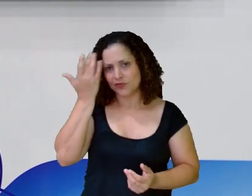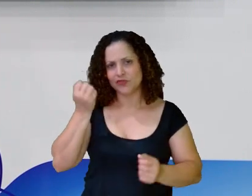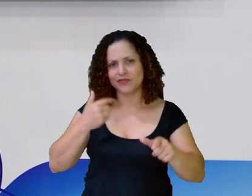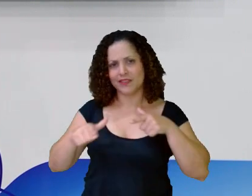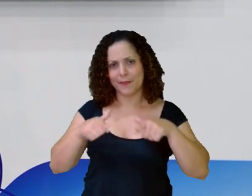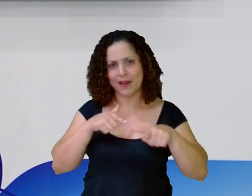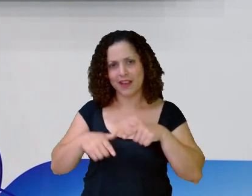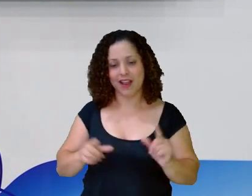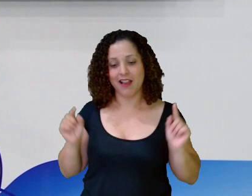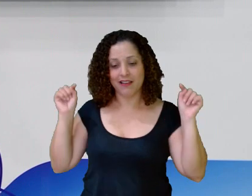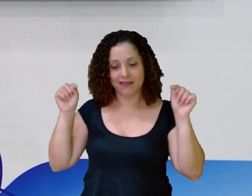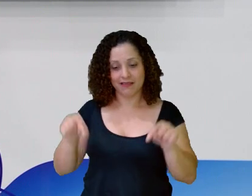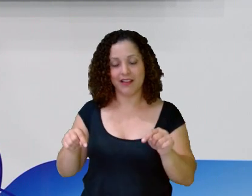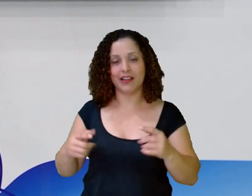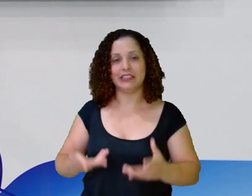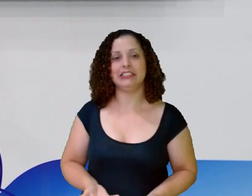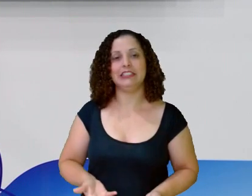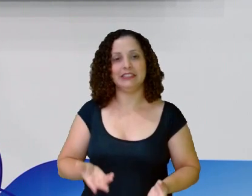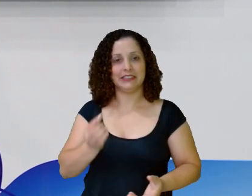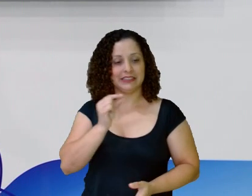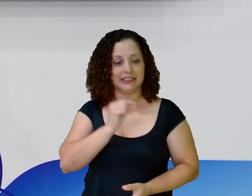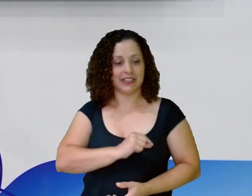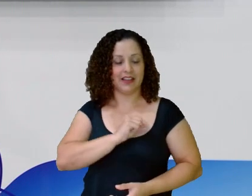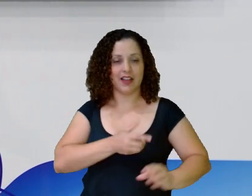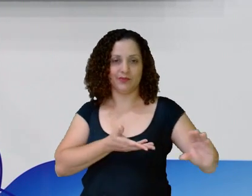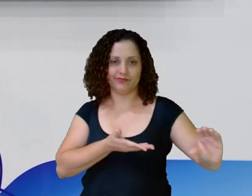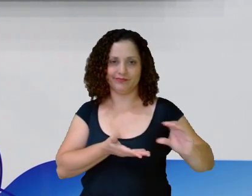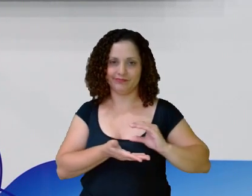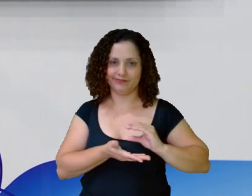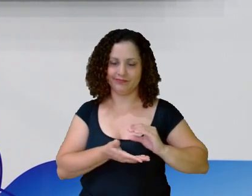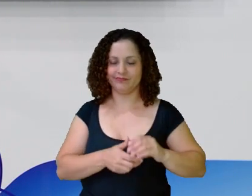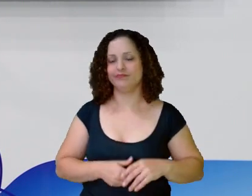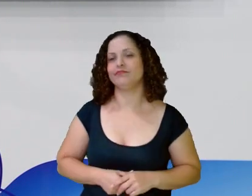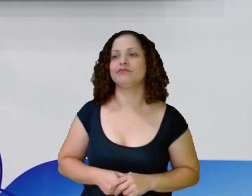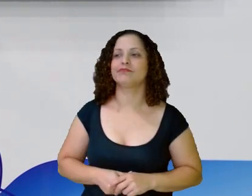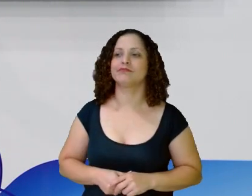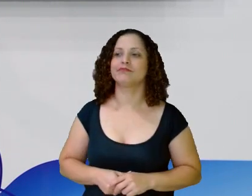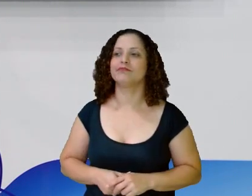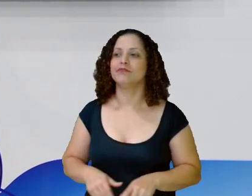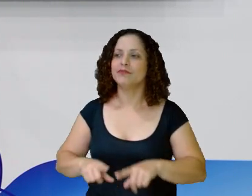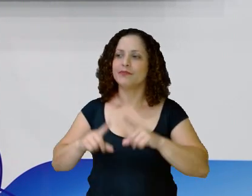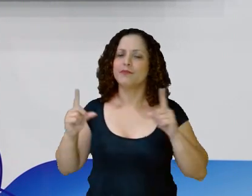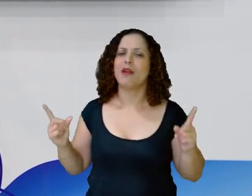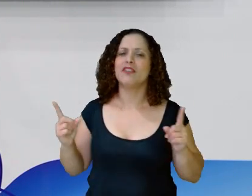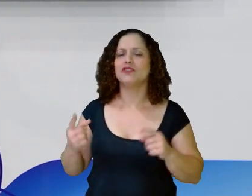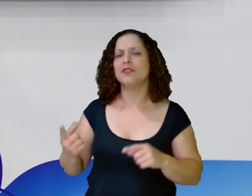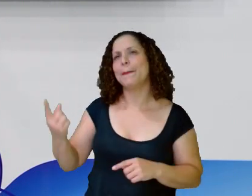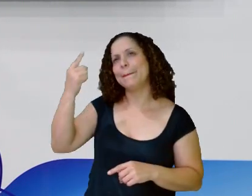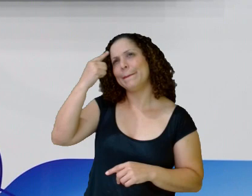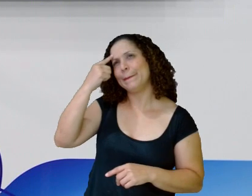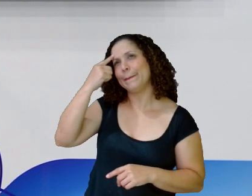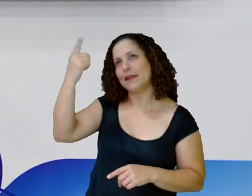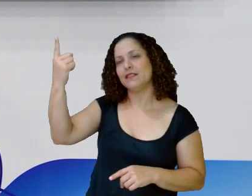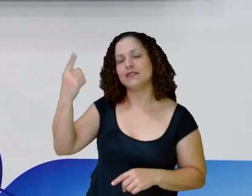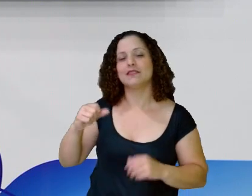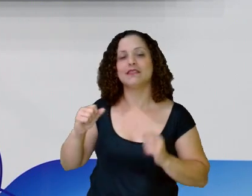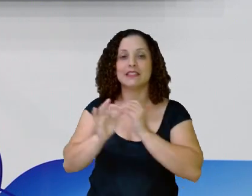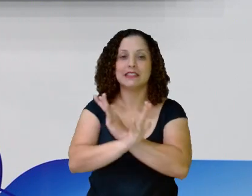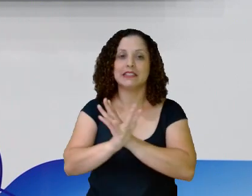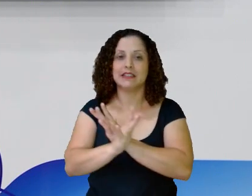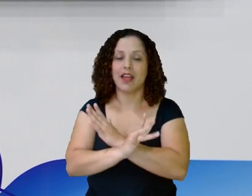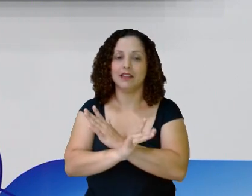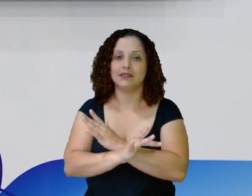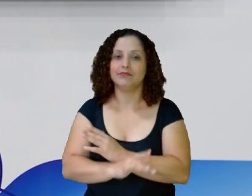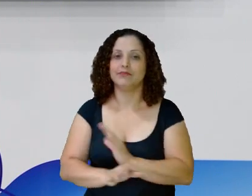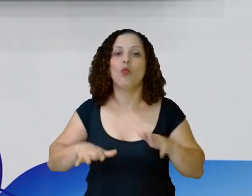e aí garantir a sua sobrevivência. Agora, quando a gente pensa na cidade, né, aqui onde nós estamos,